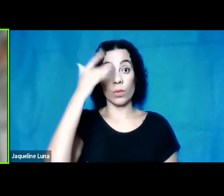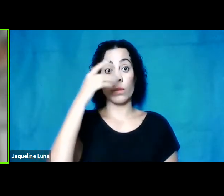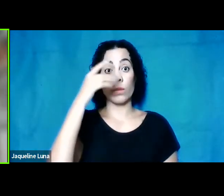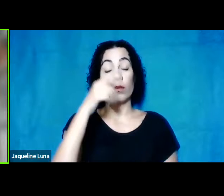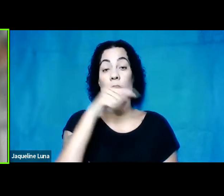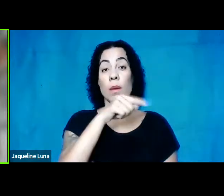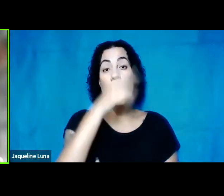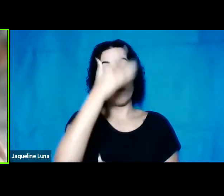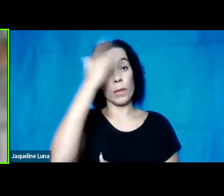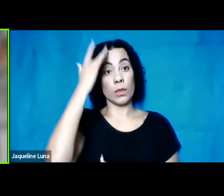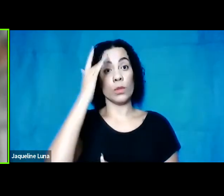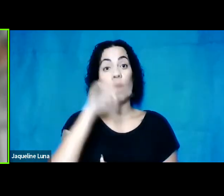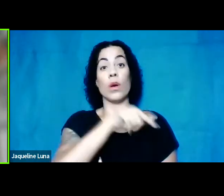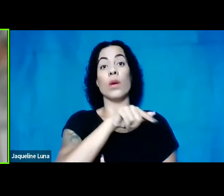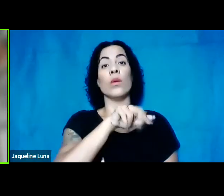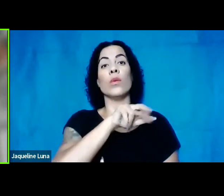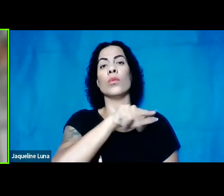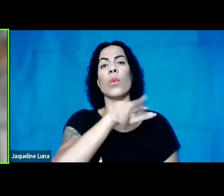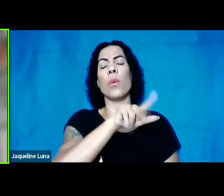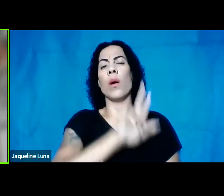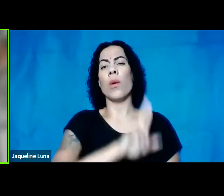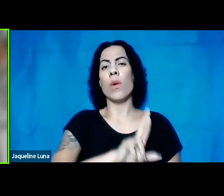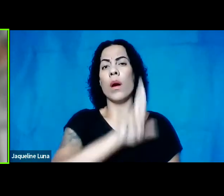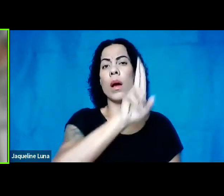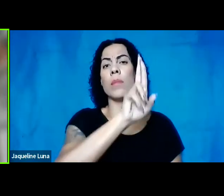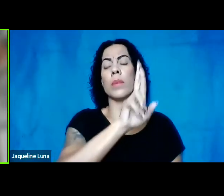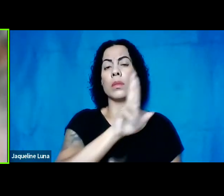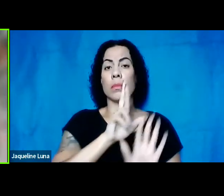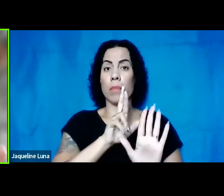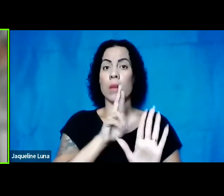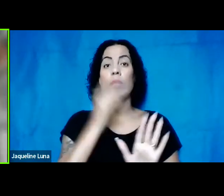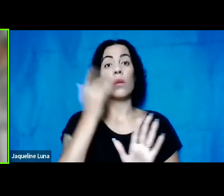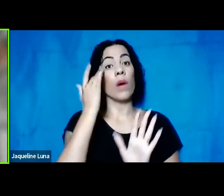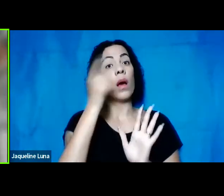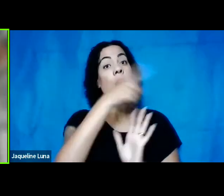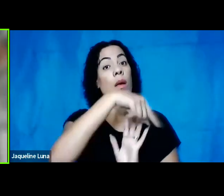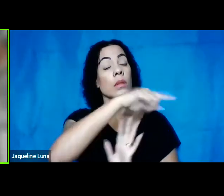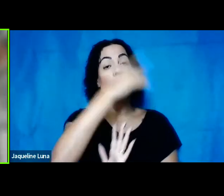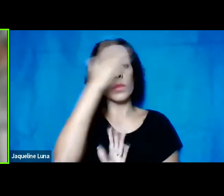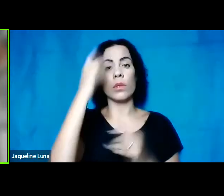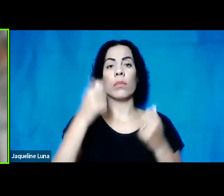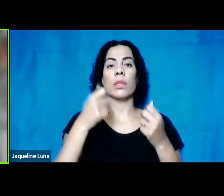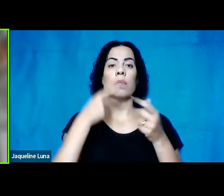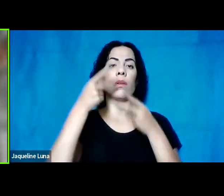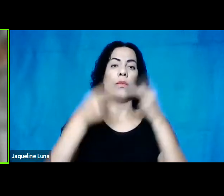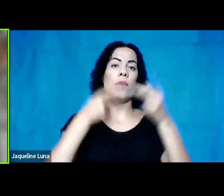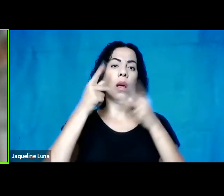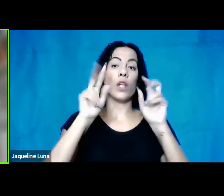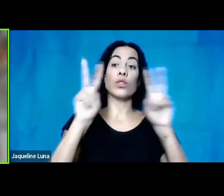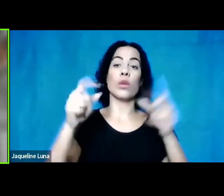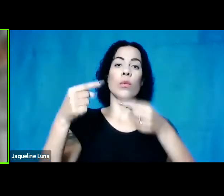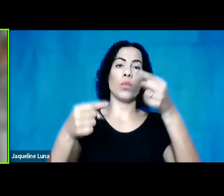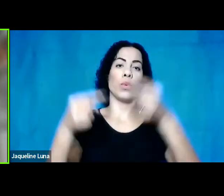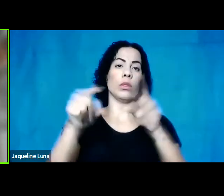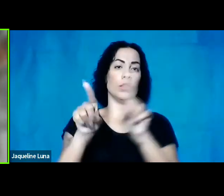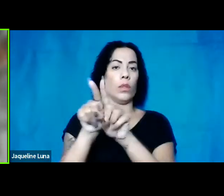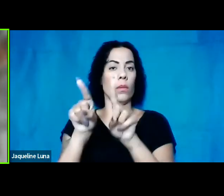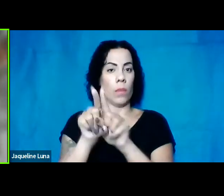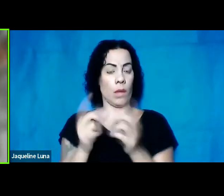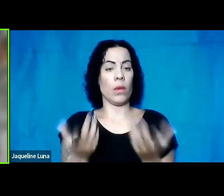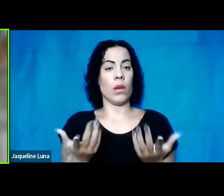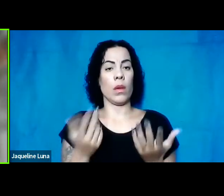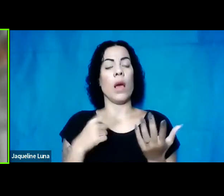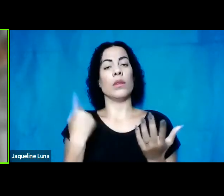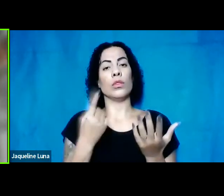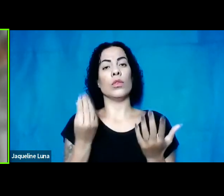mesmo que não sejam os representantes que atuam nos conselhos, elas precisam estar falando sobre as políticas também. A gente colocava